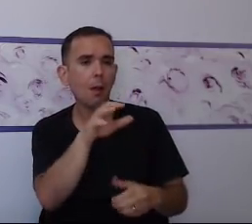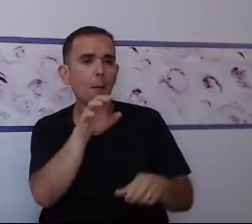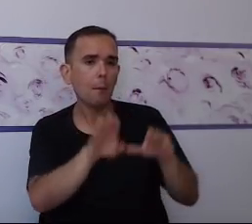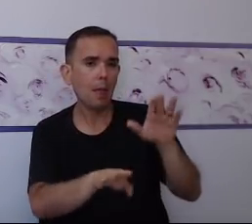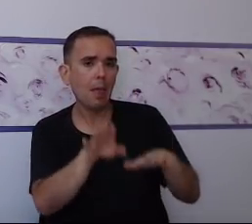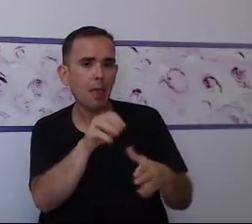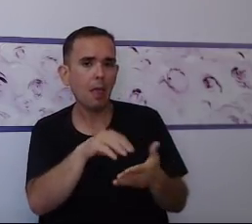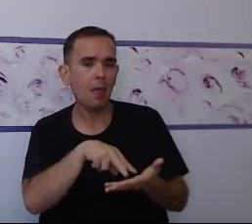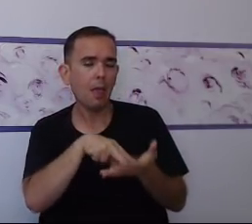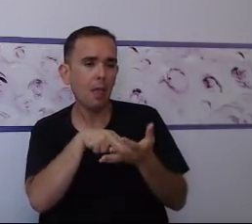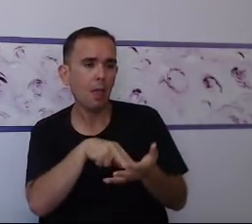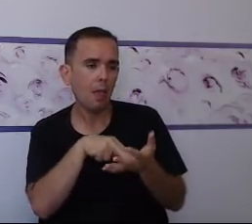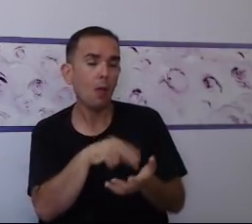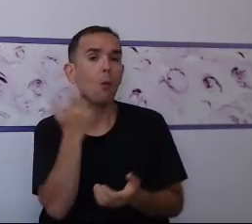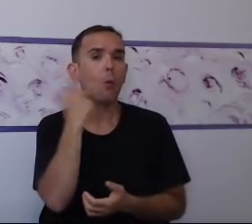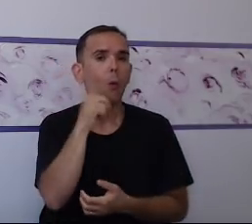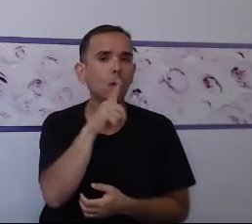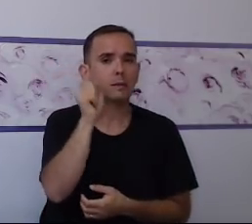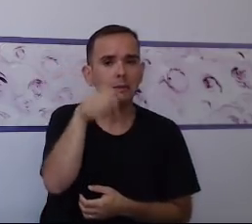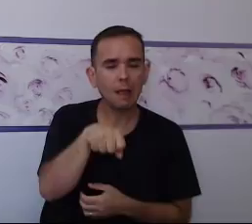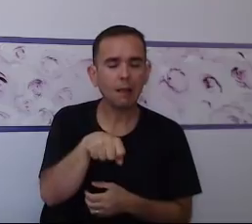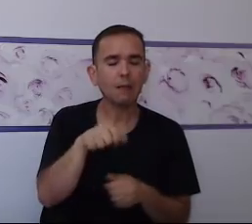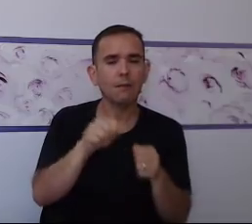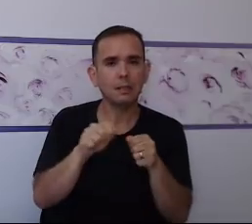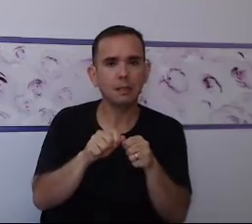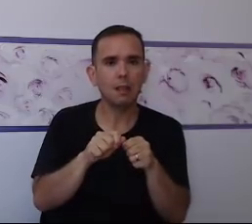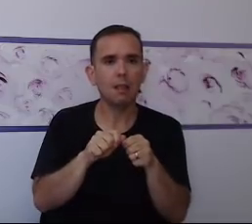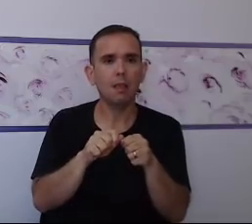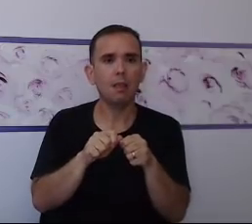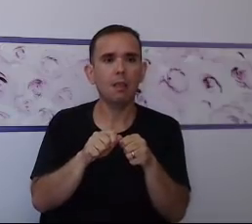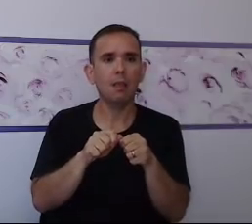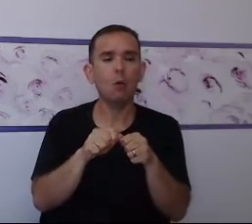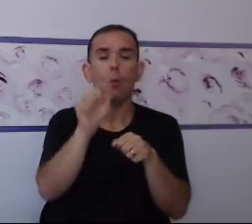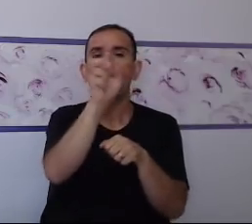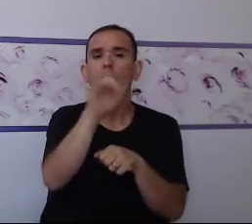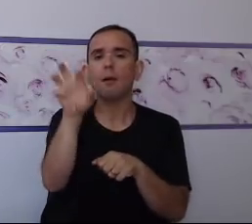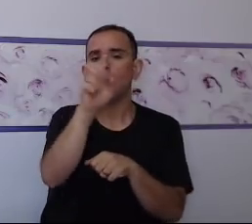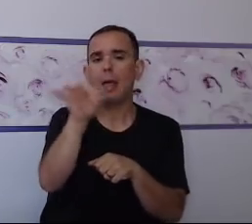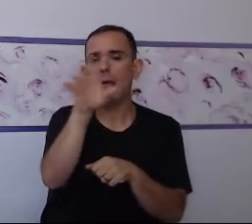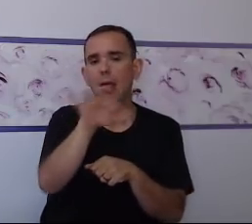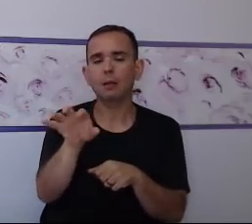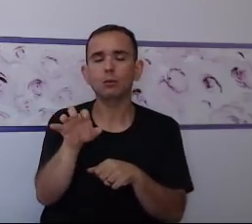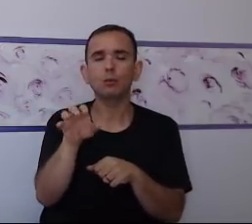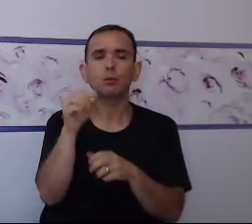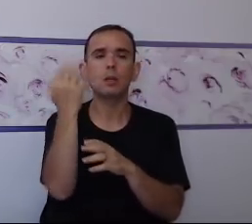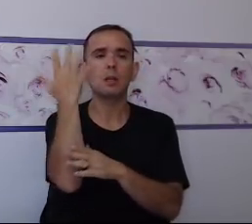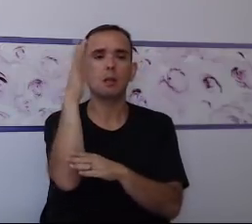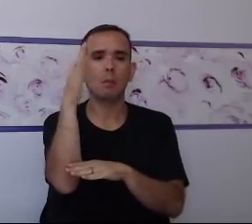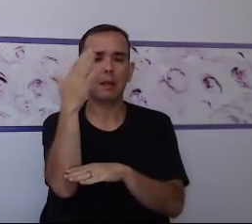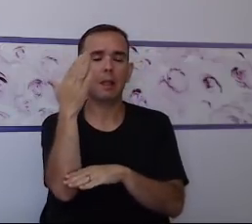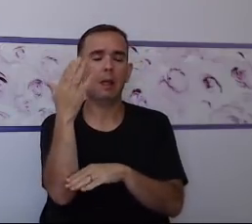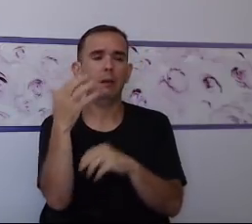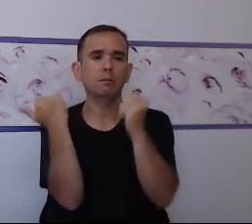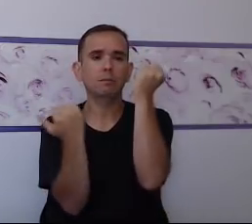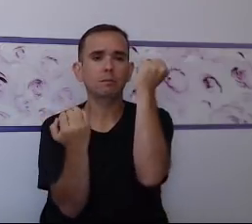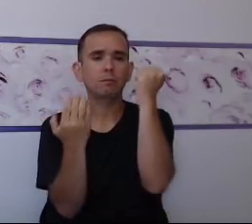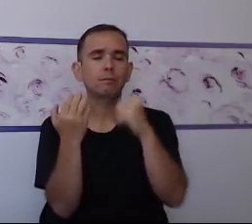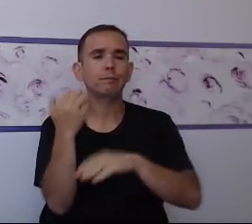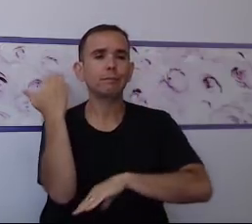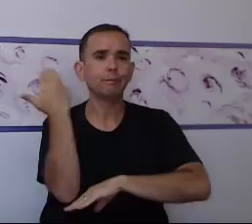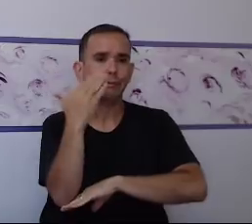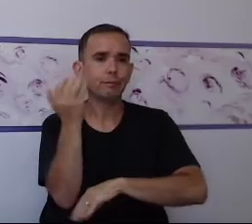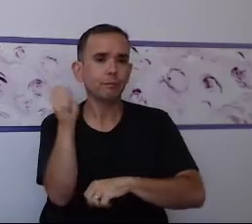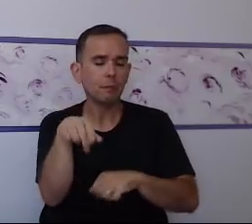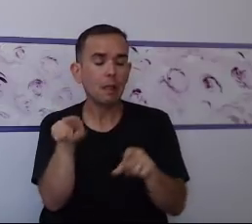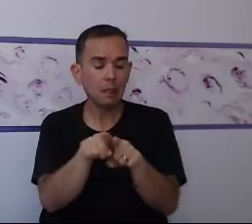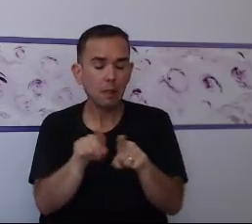pensa em confeccionar um alfabeto móvel em madeira, né? Ou então plástico. Então, tem diferença nessa